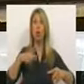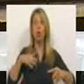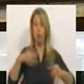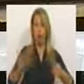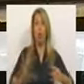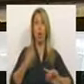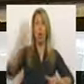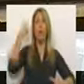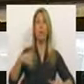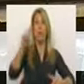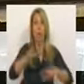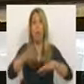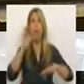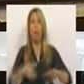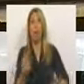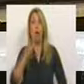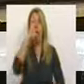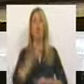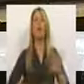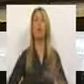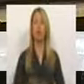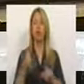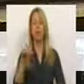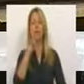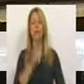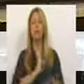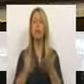E finalmente, Senhora Secretária de Estado, é